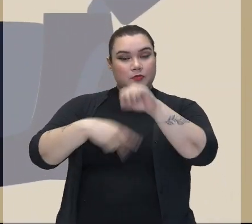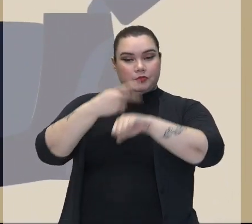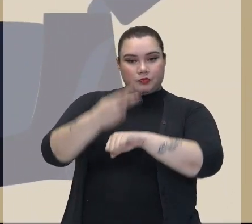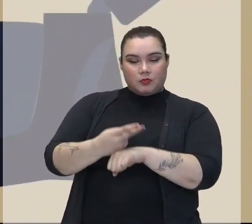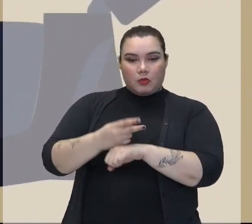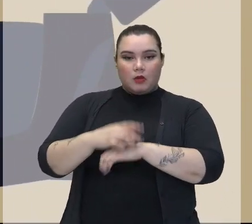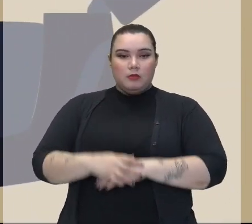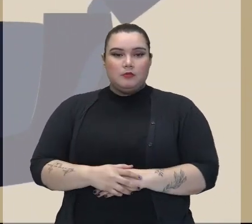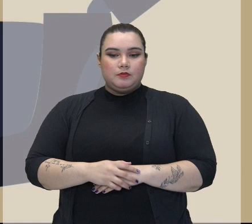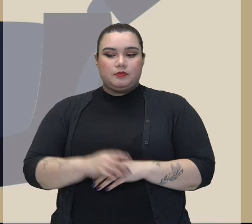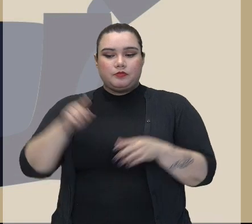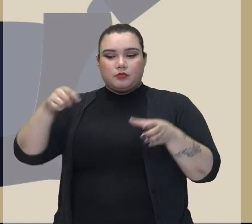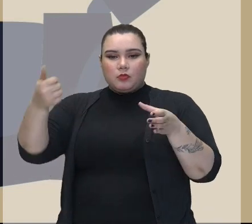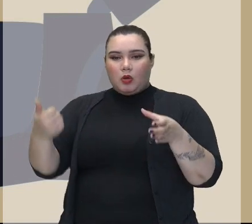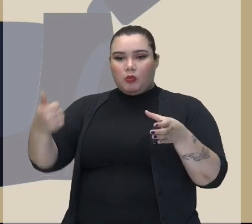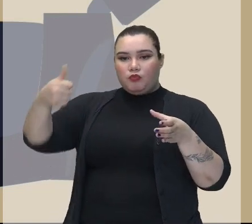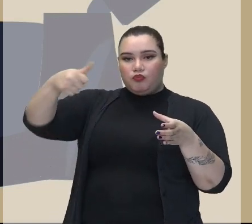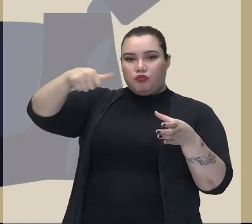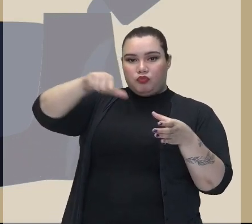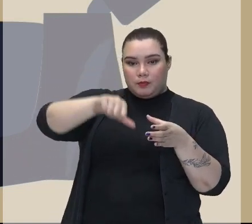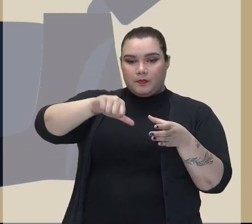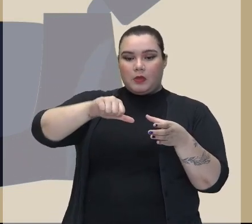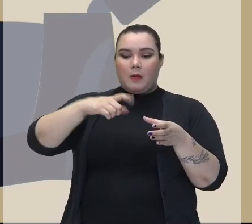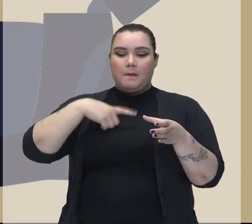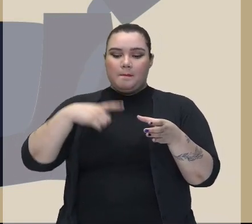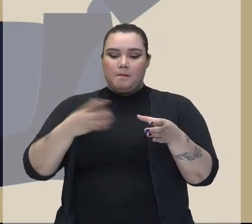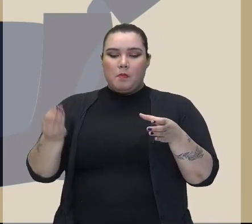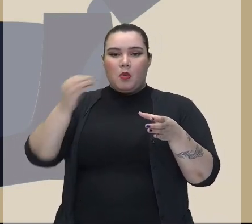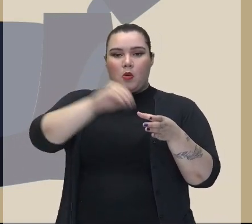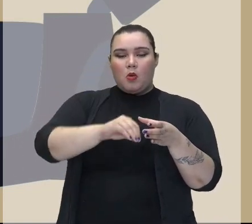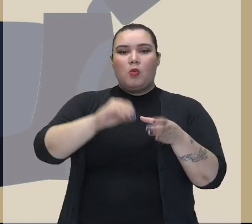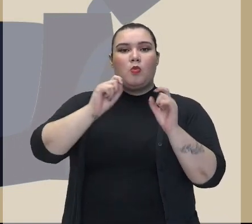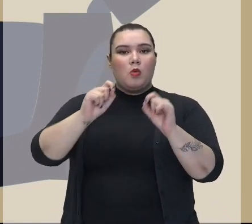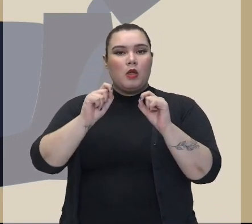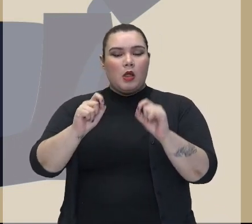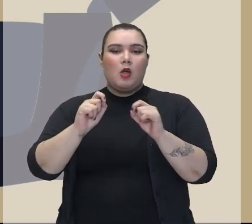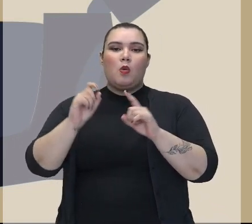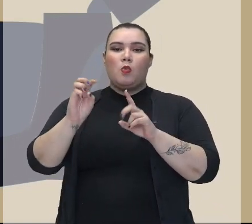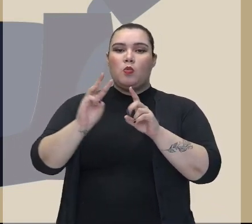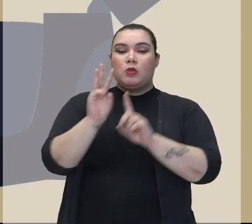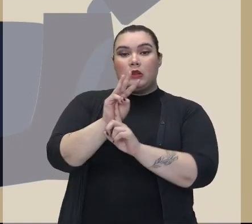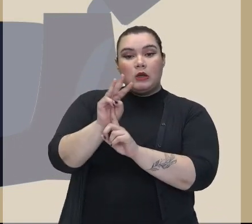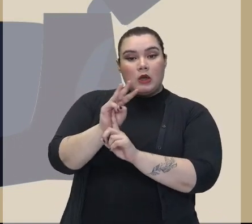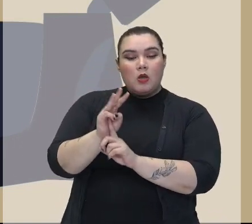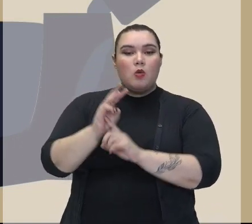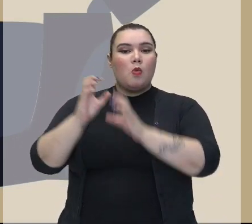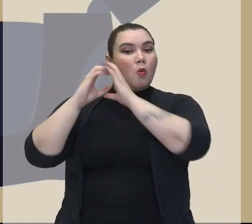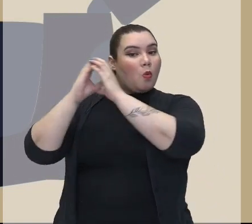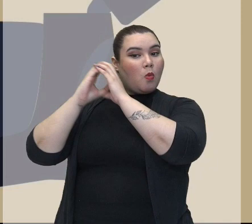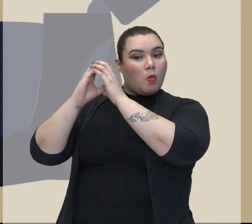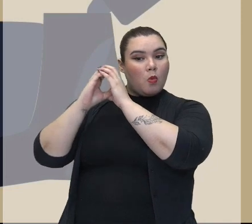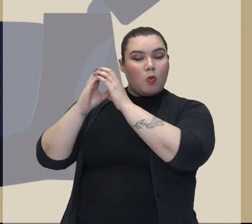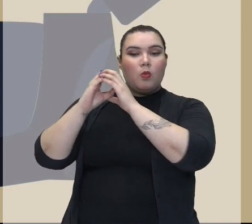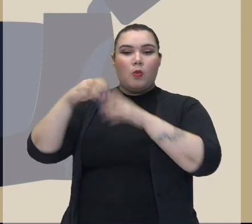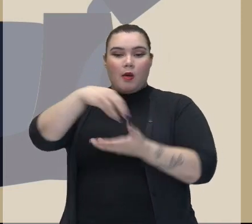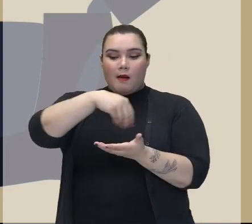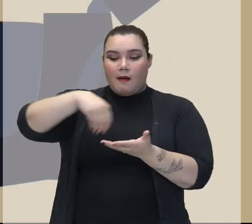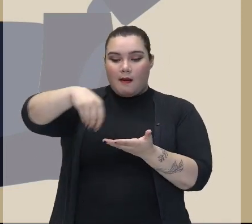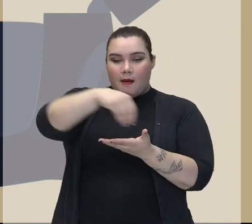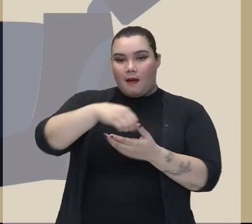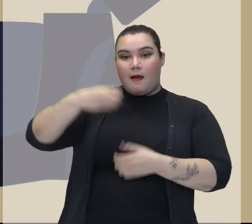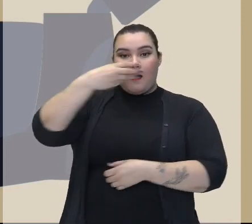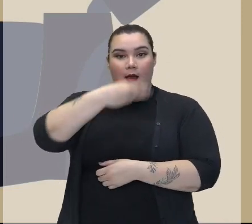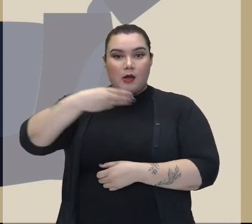coloque a mistura na batedeira, adicionando a farinha de trigo, o açúcar, o coco ralado e, por último,